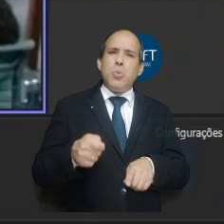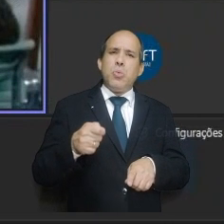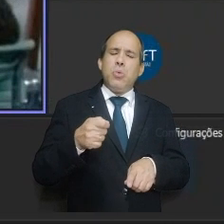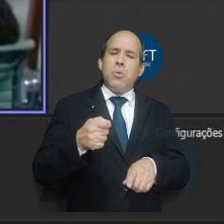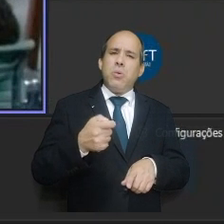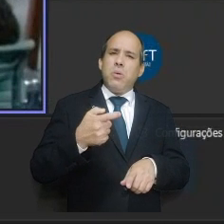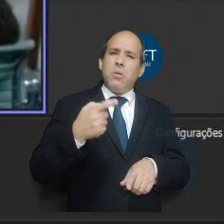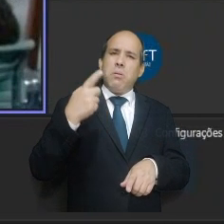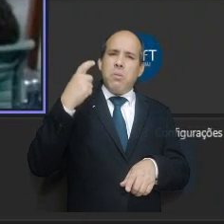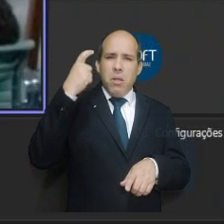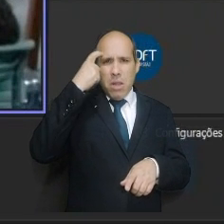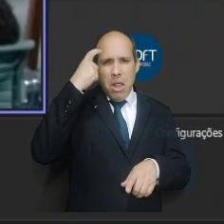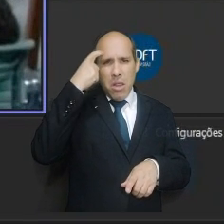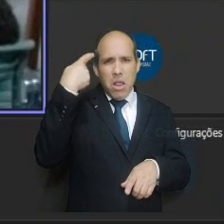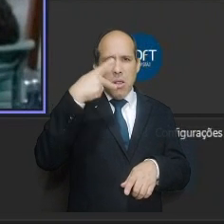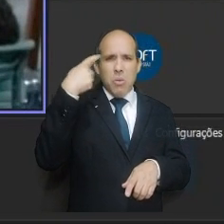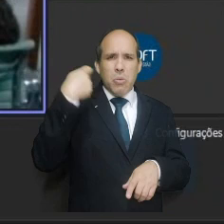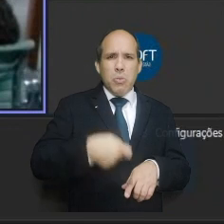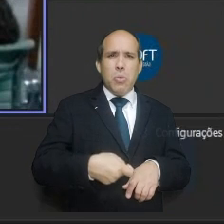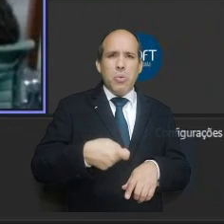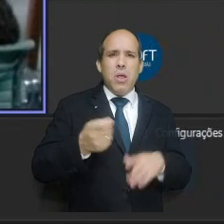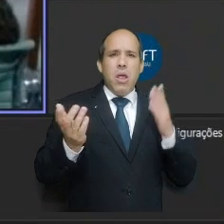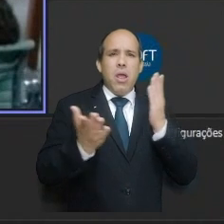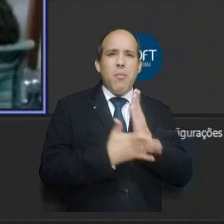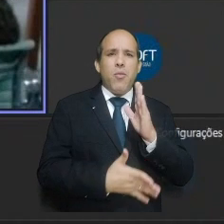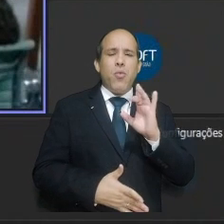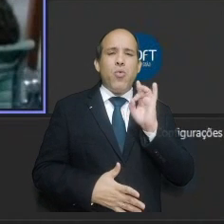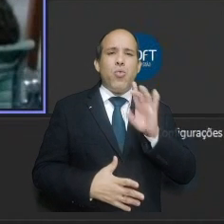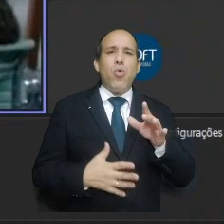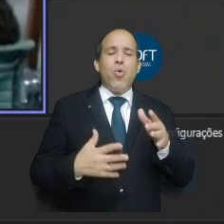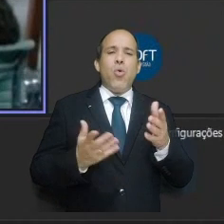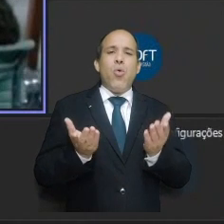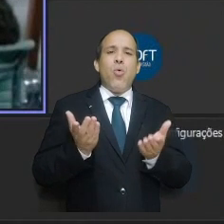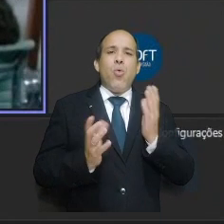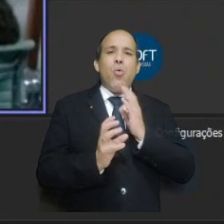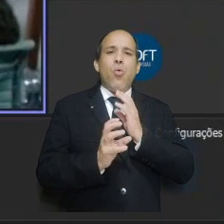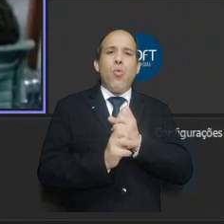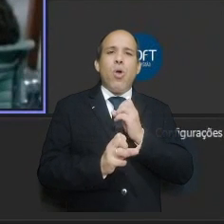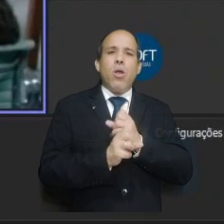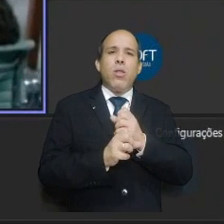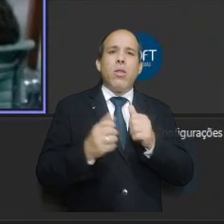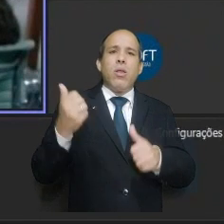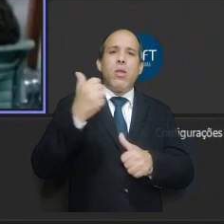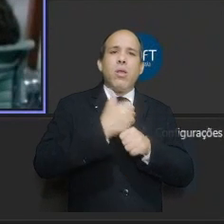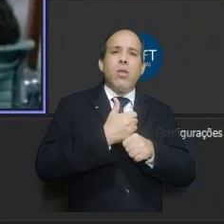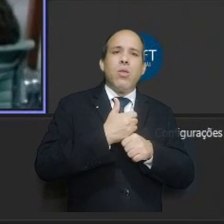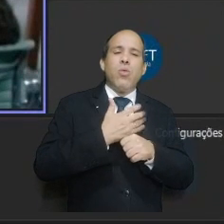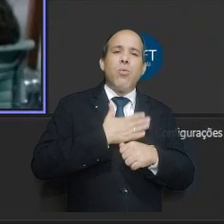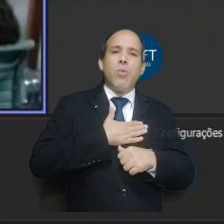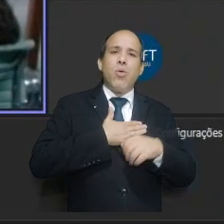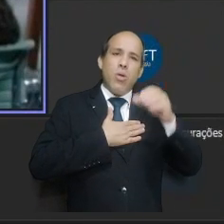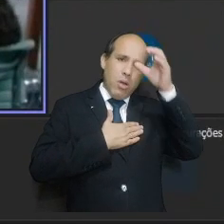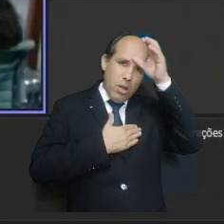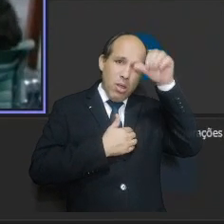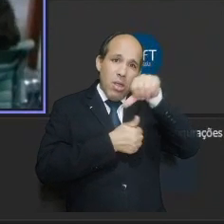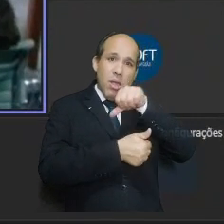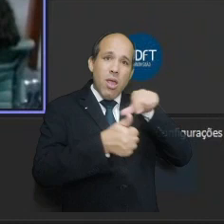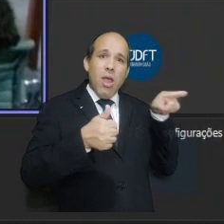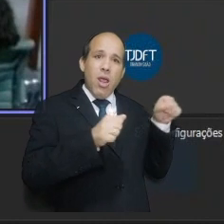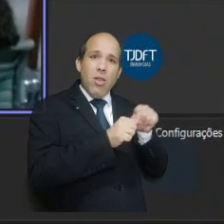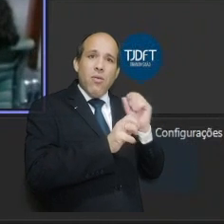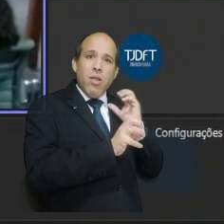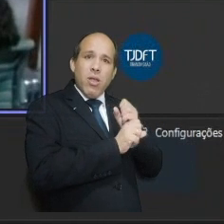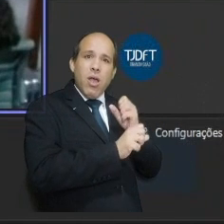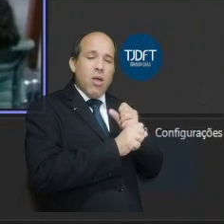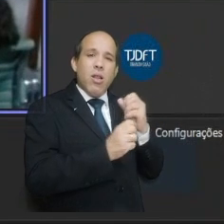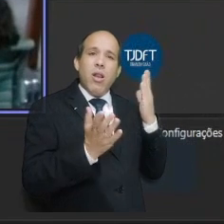totalmente arbitrária, aprovou apenas as contas prestadas pelo sucessor do meu cliente,